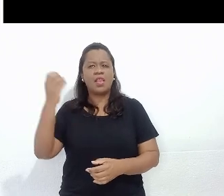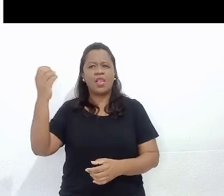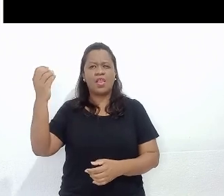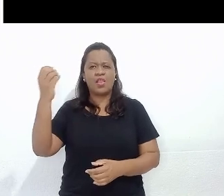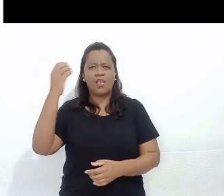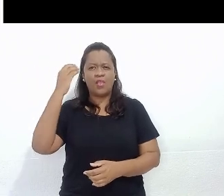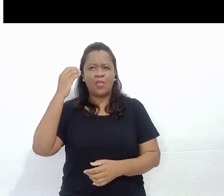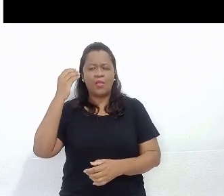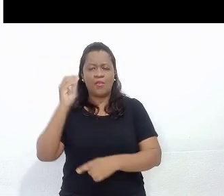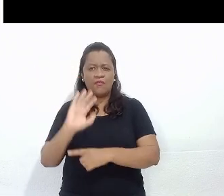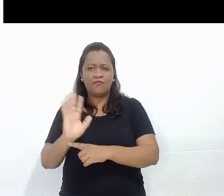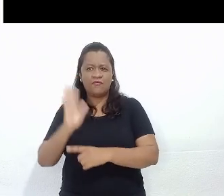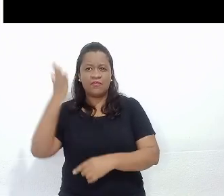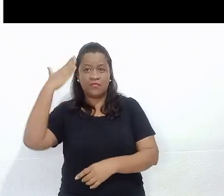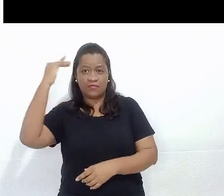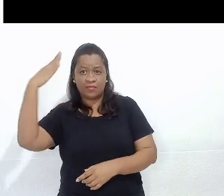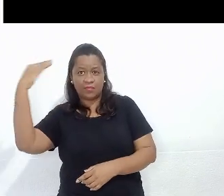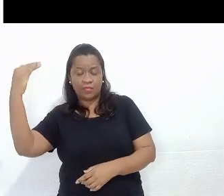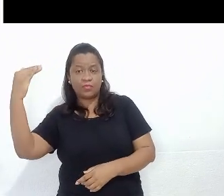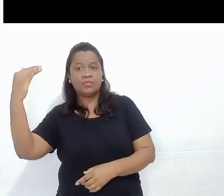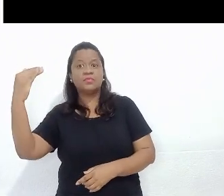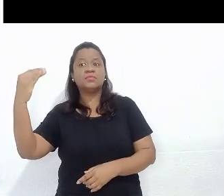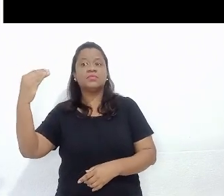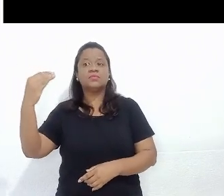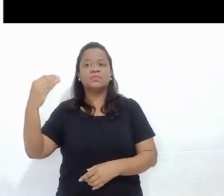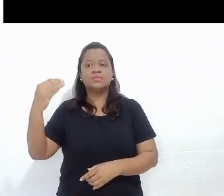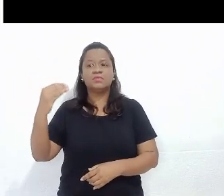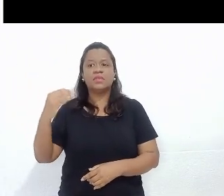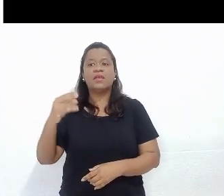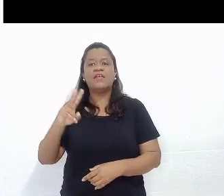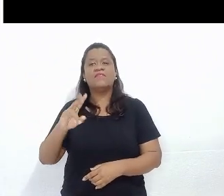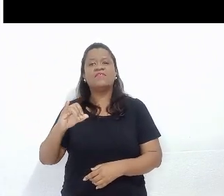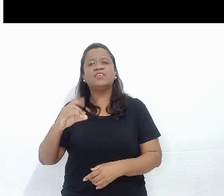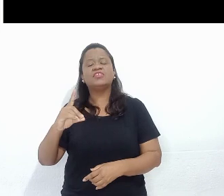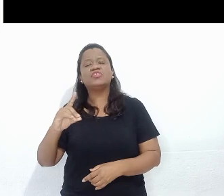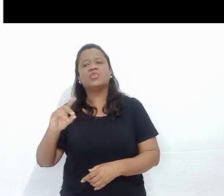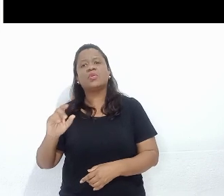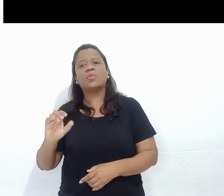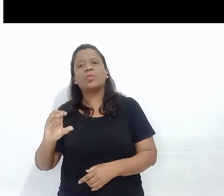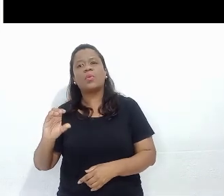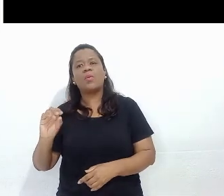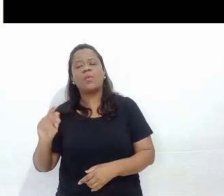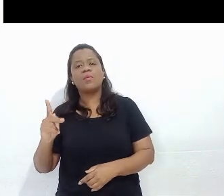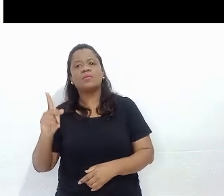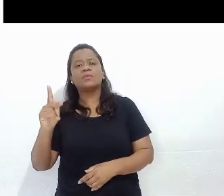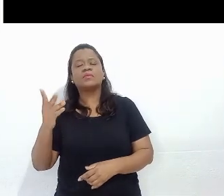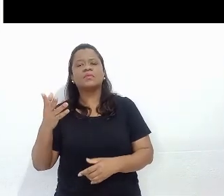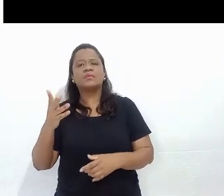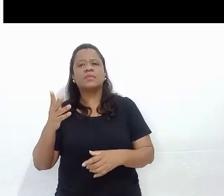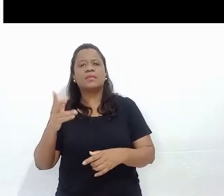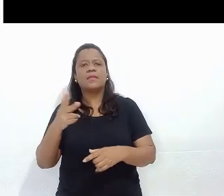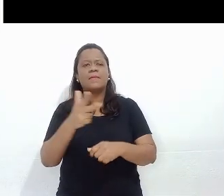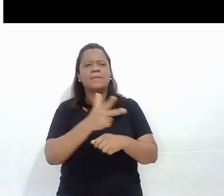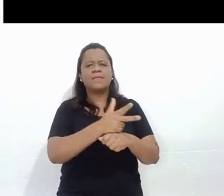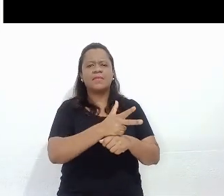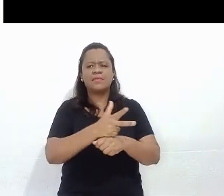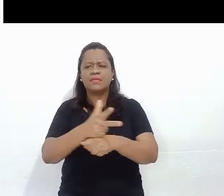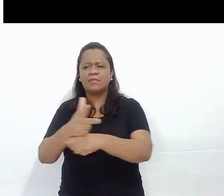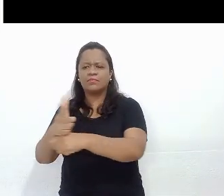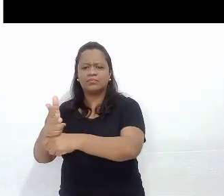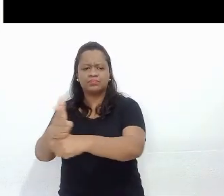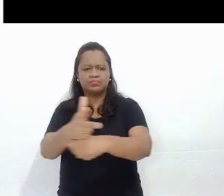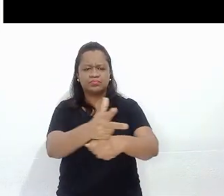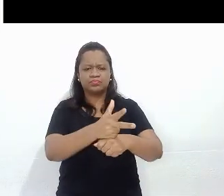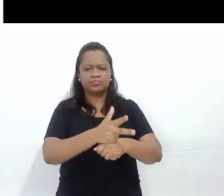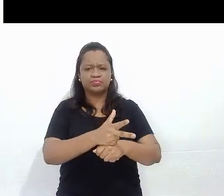ela utiliza zoom e, ao mesmo tempo, ela se movimenta, ela se desloca na cena. Então, olha só, você